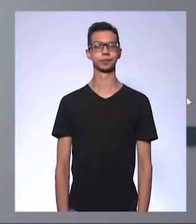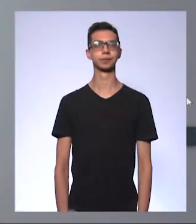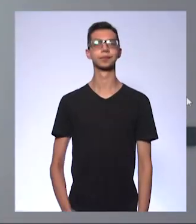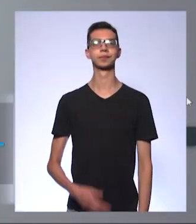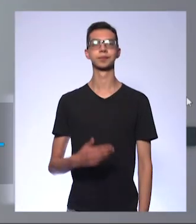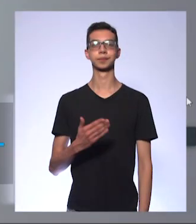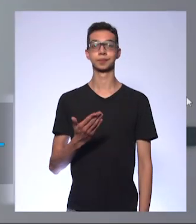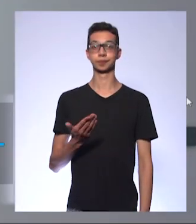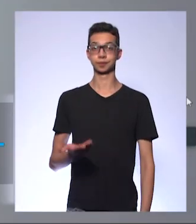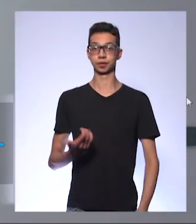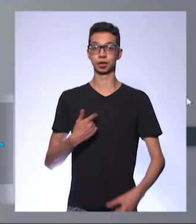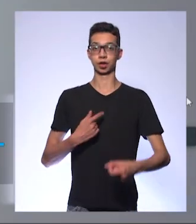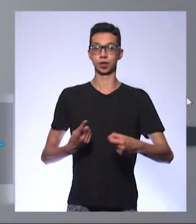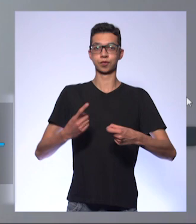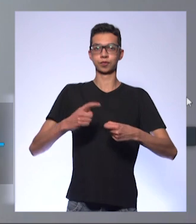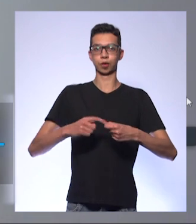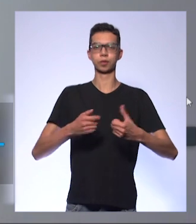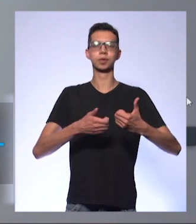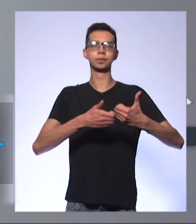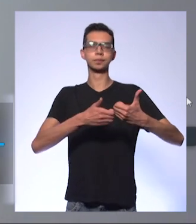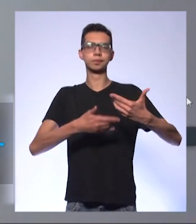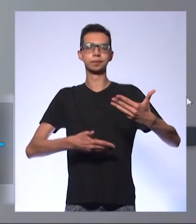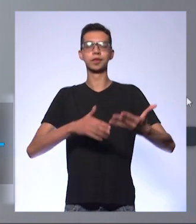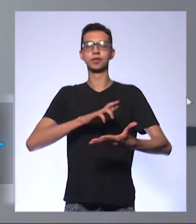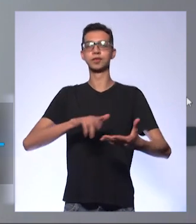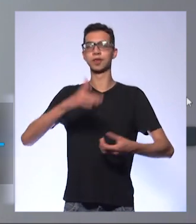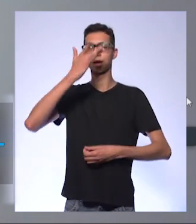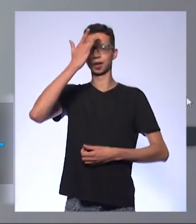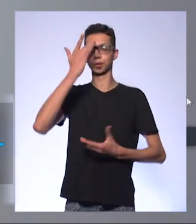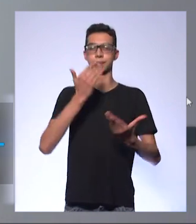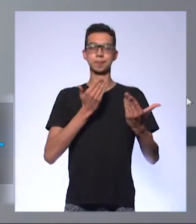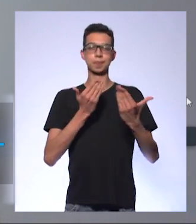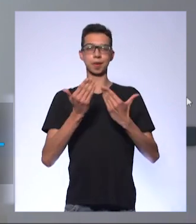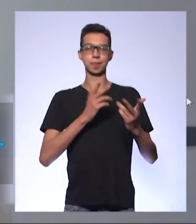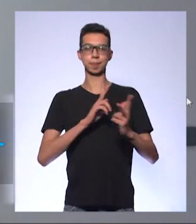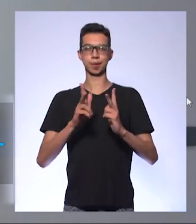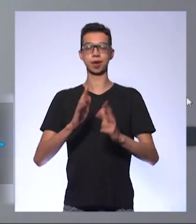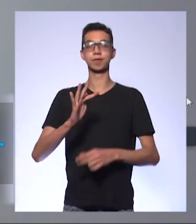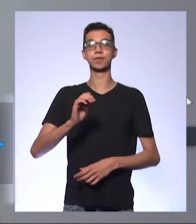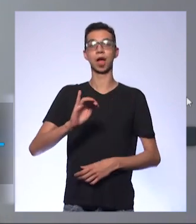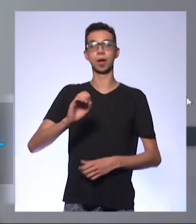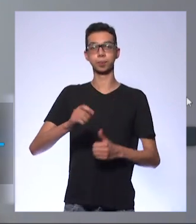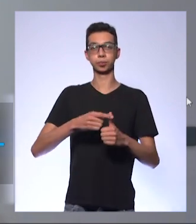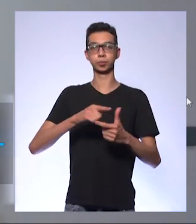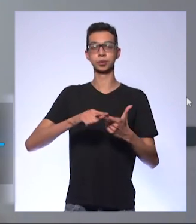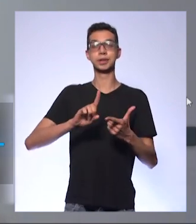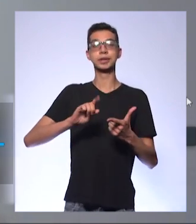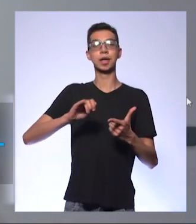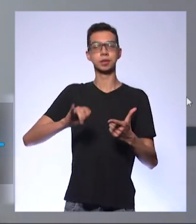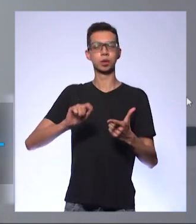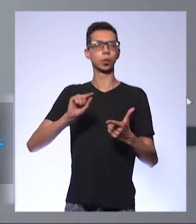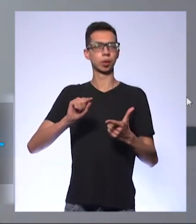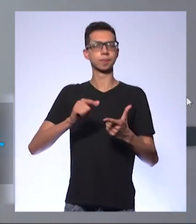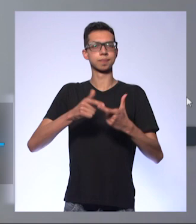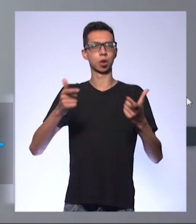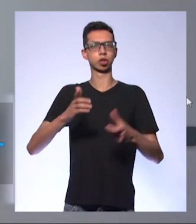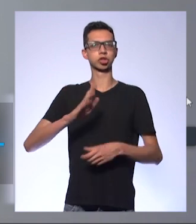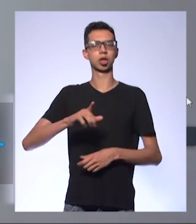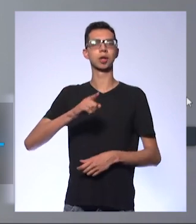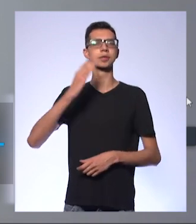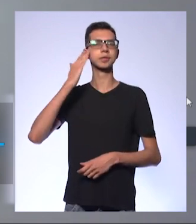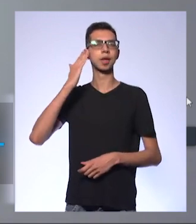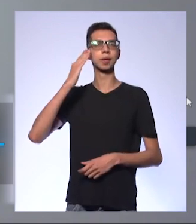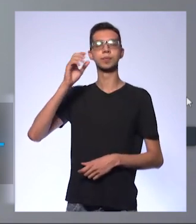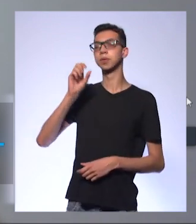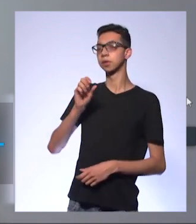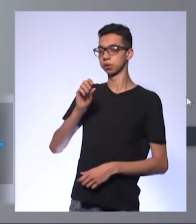Retomando aqui, voltando do chat, bastante interação, Fábio e Dani. Assim, a grande maioria já levou choque no chuveiro, né? Quem não levou choque no chuveiro?